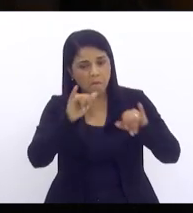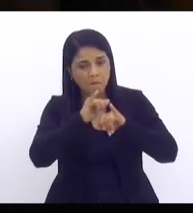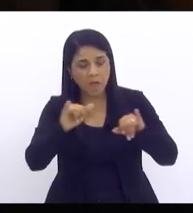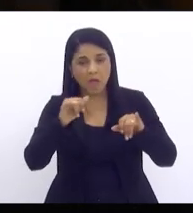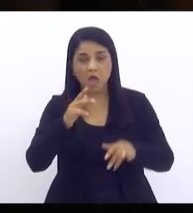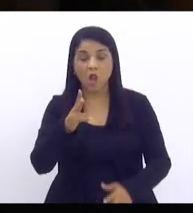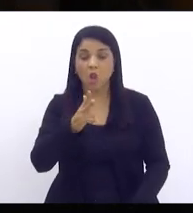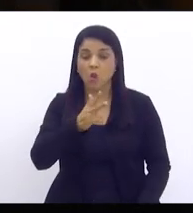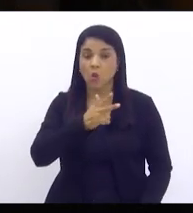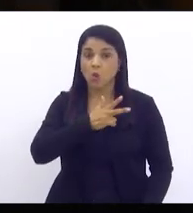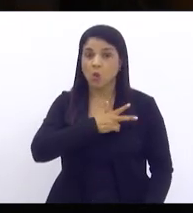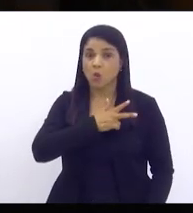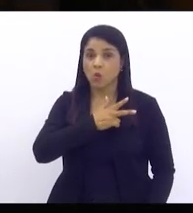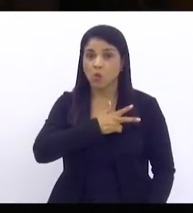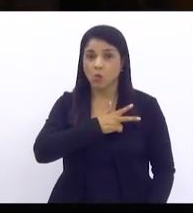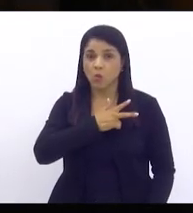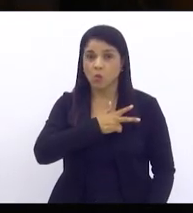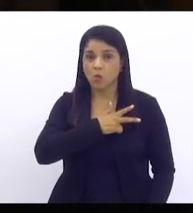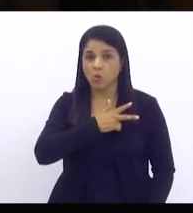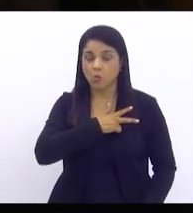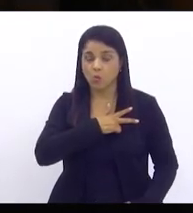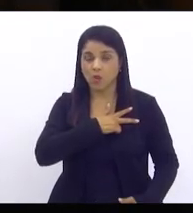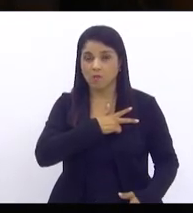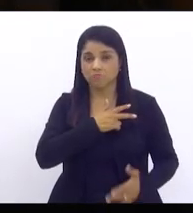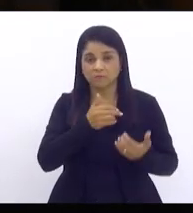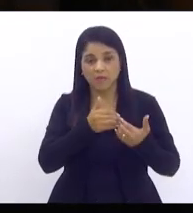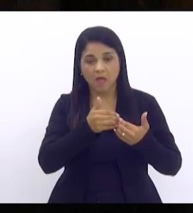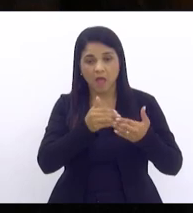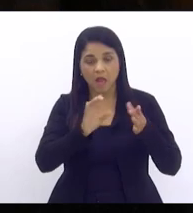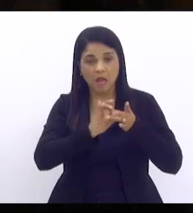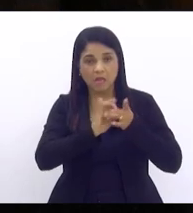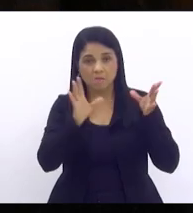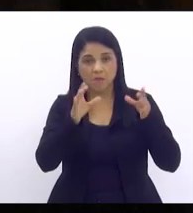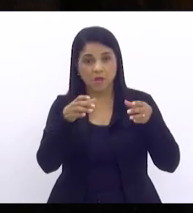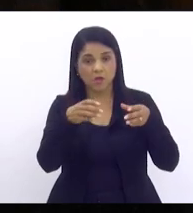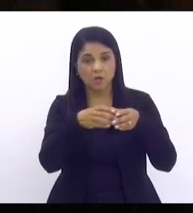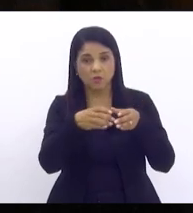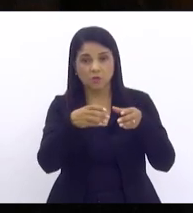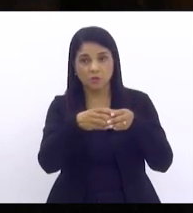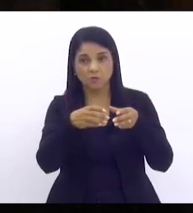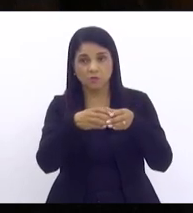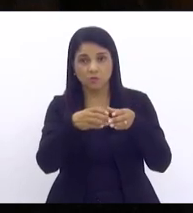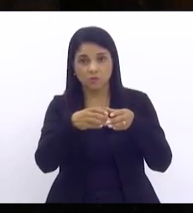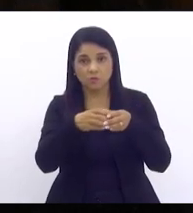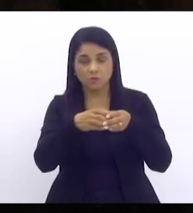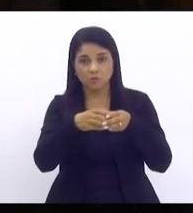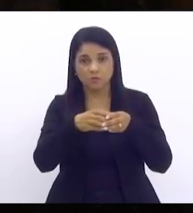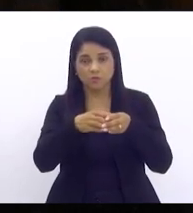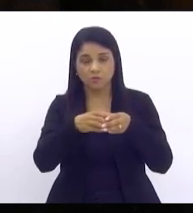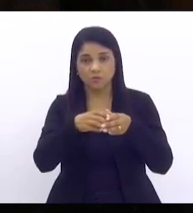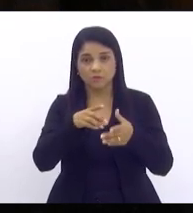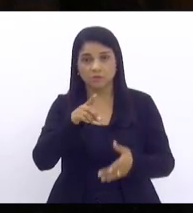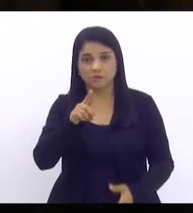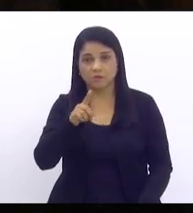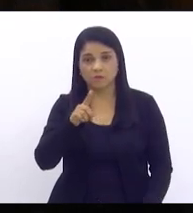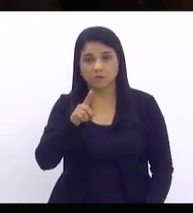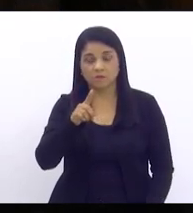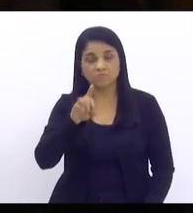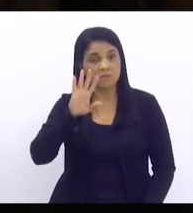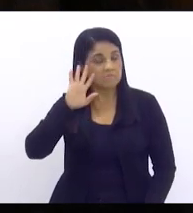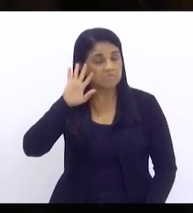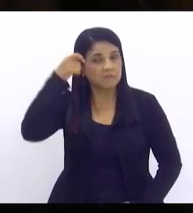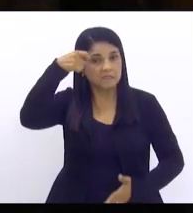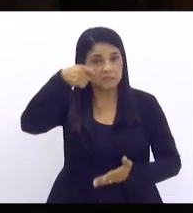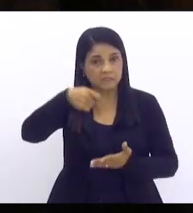abre espaço para grupo de Lehman influenciar decisões de 6,6